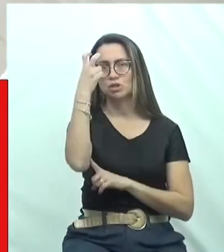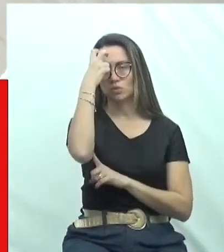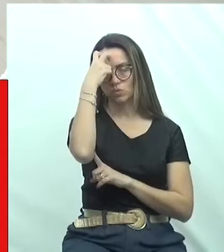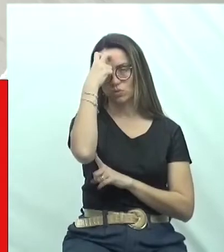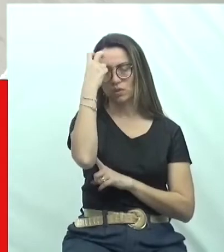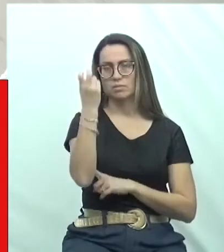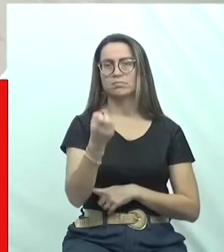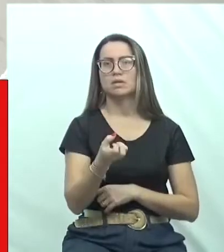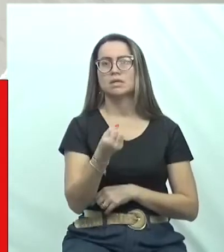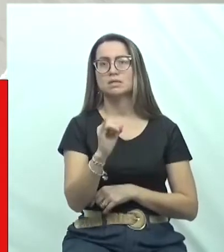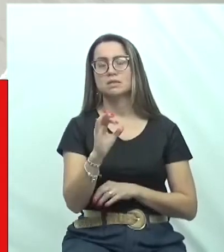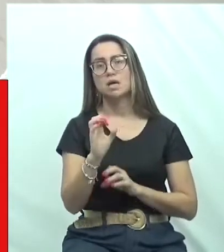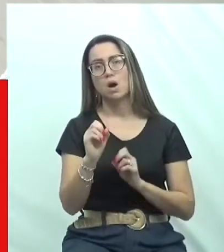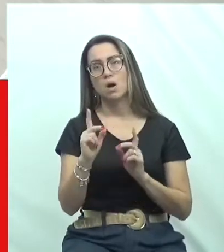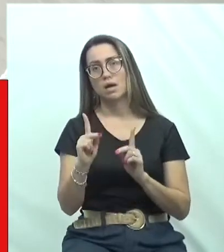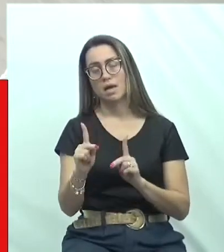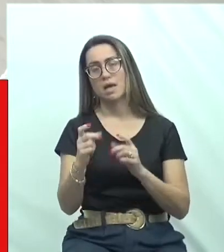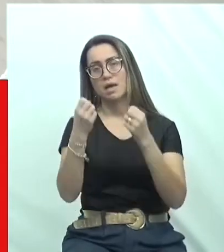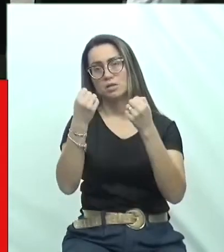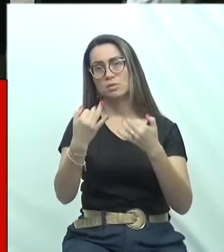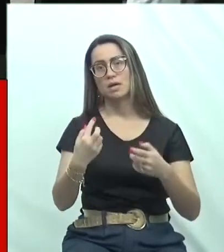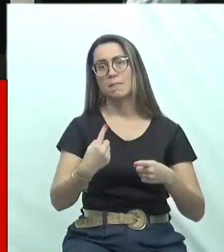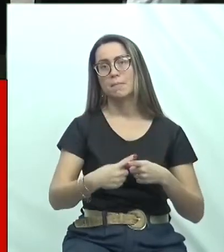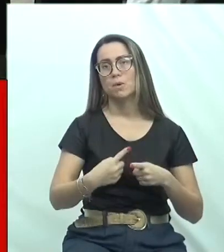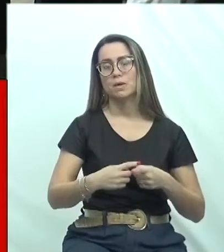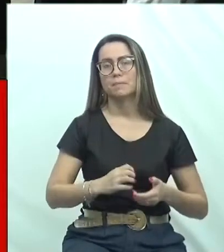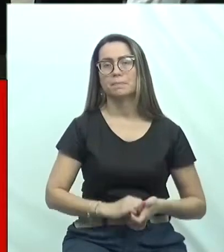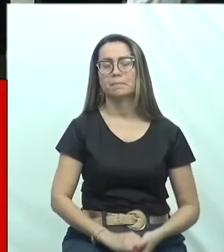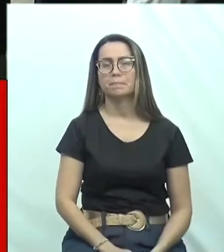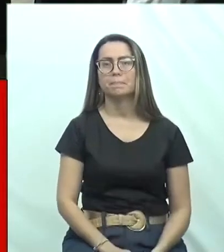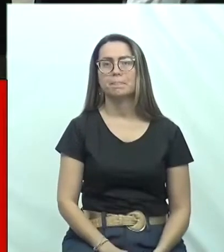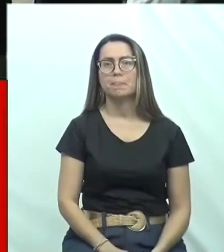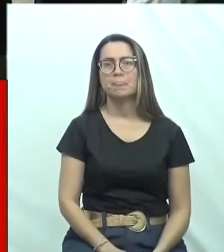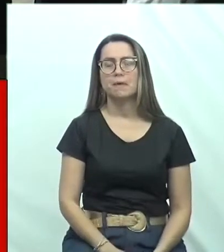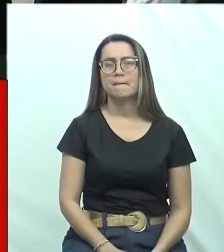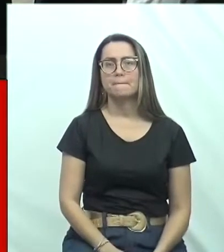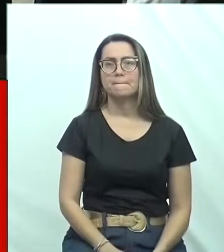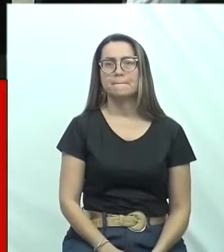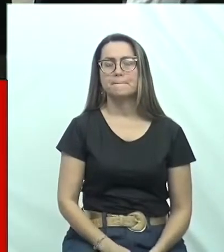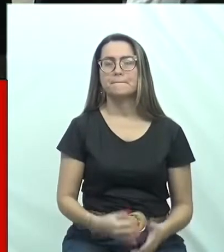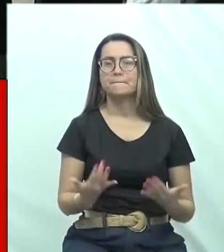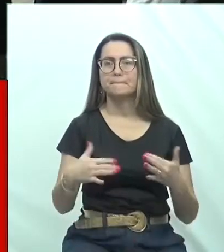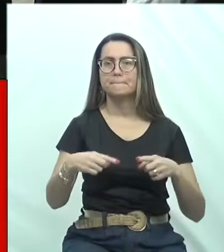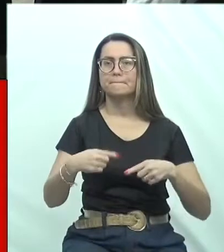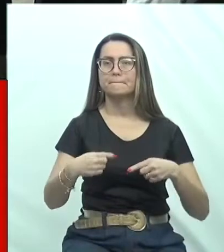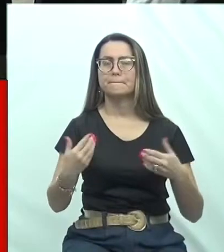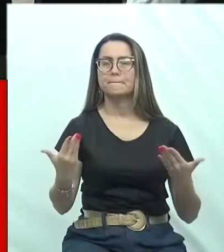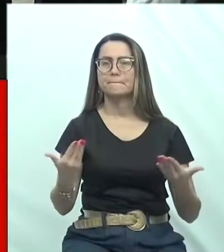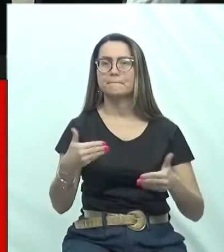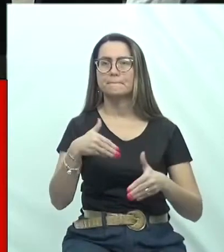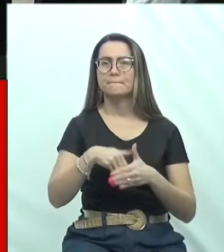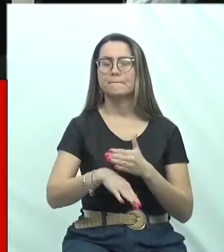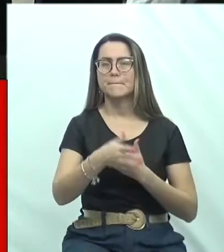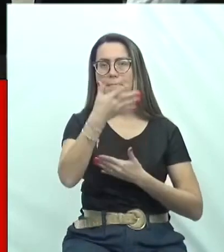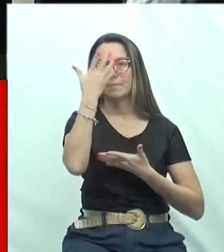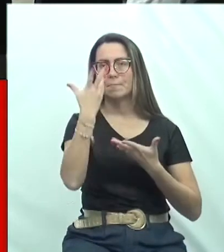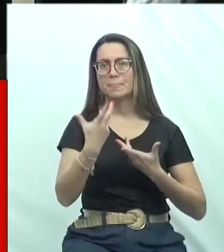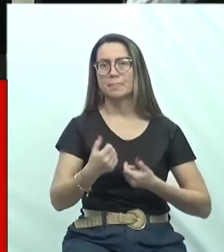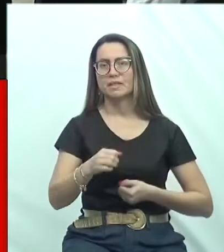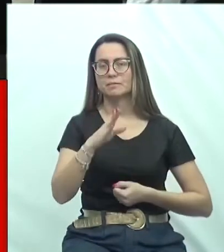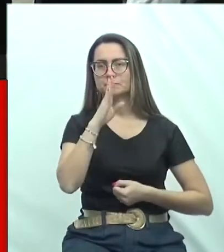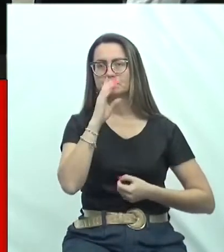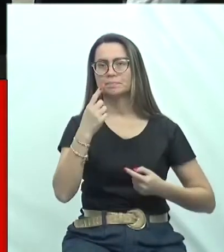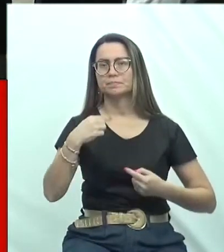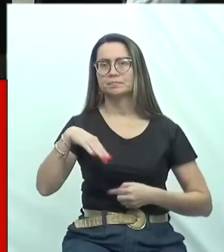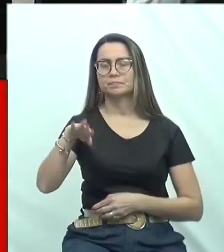Caso não, justifique. O requerimento está em discussão. Não havendo quem queira discutir, está em votação. São voraz permanece como estão,